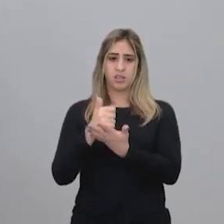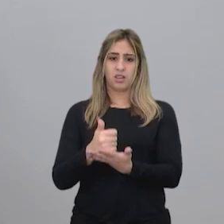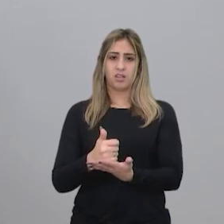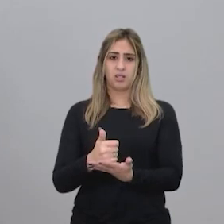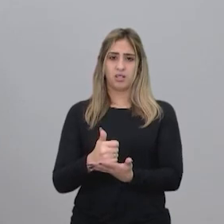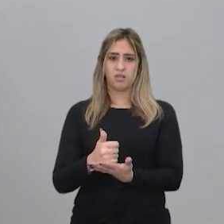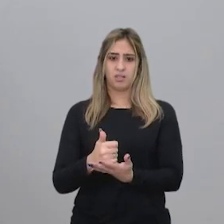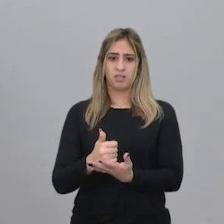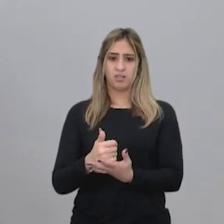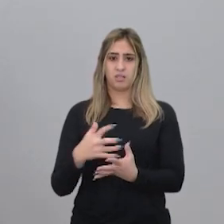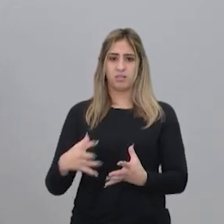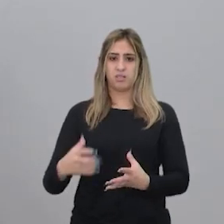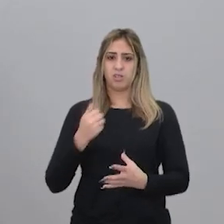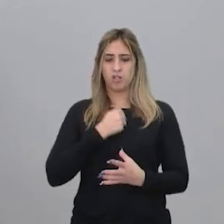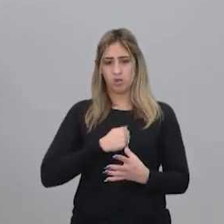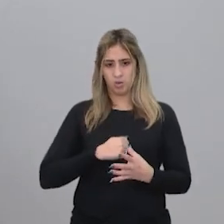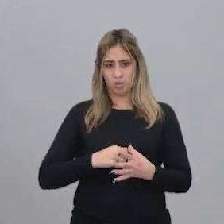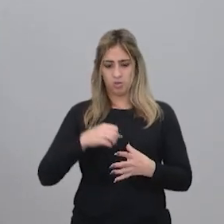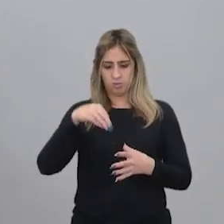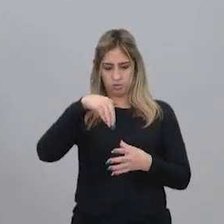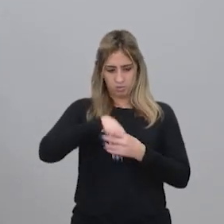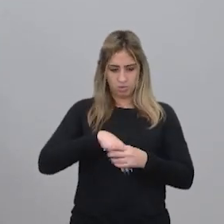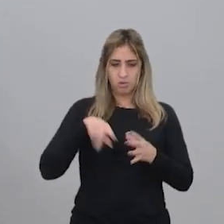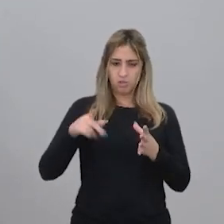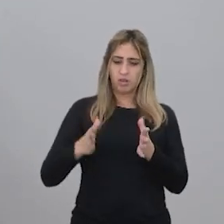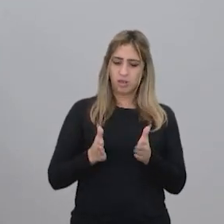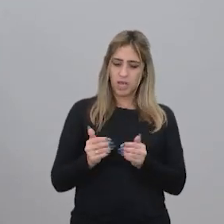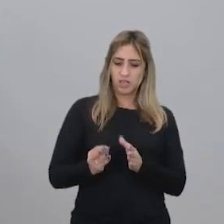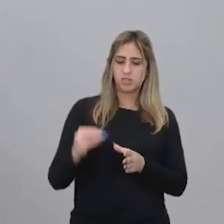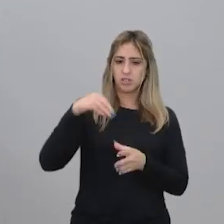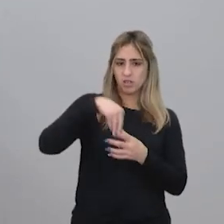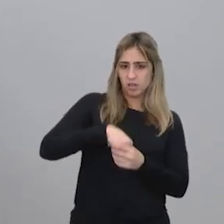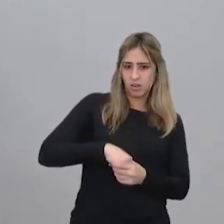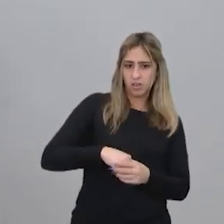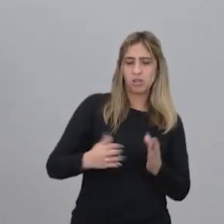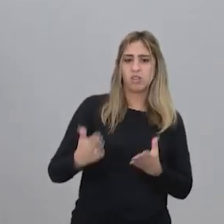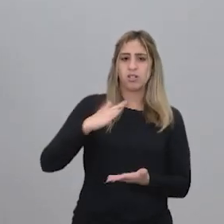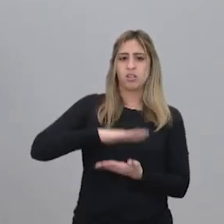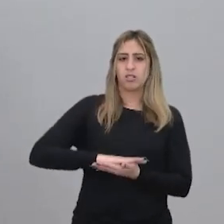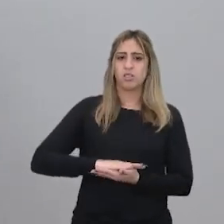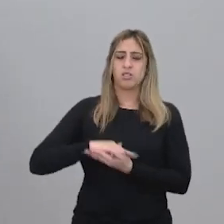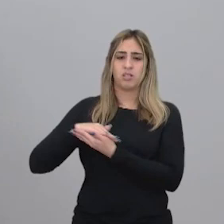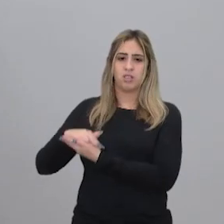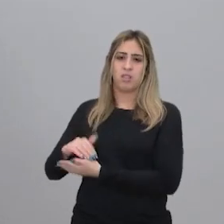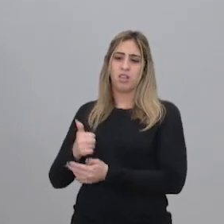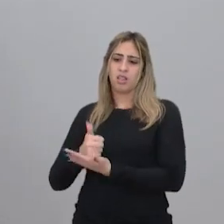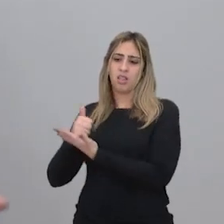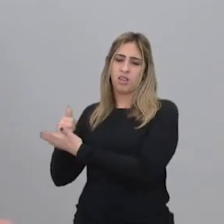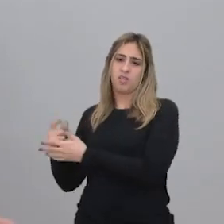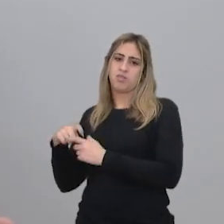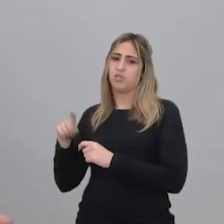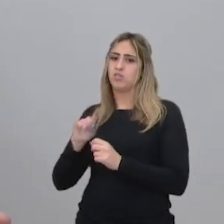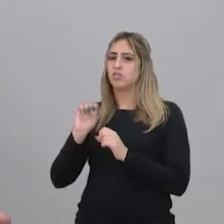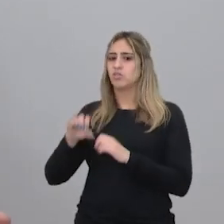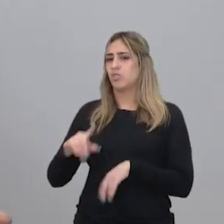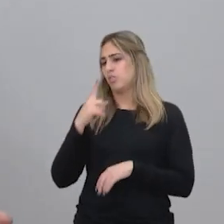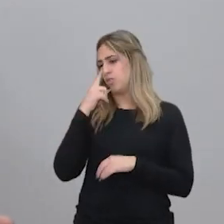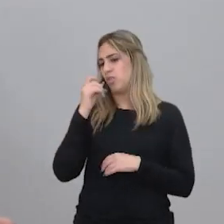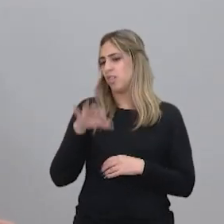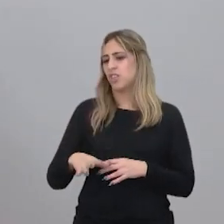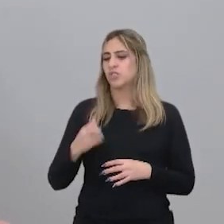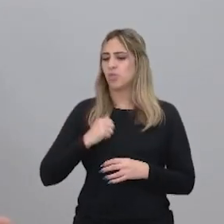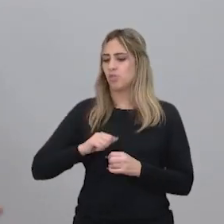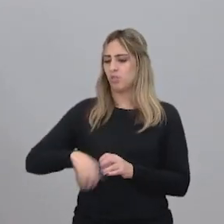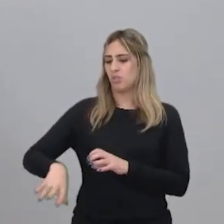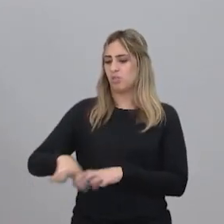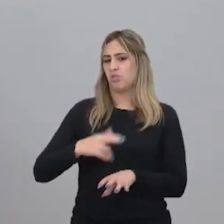de volta, ter um recipiente e você, tudo que você fizer, guardar e levar, mas não é o que acontece, né? Seria